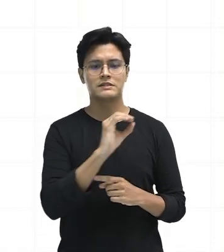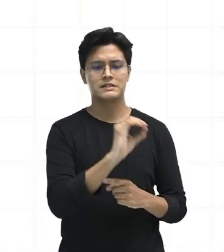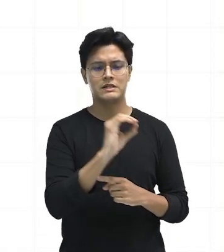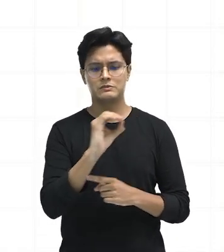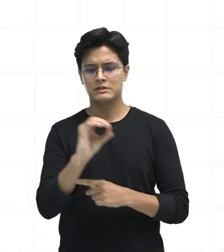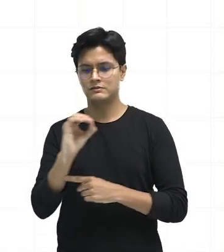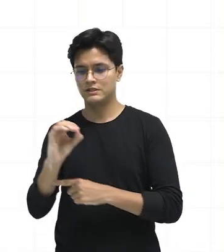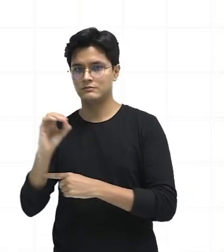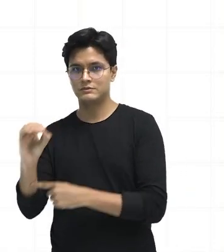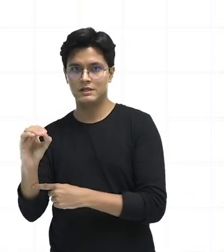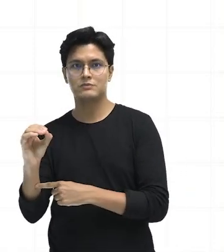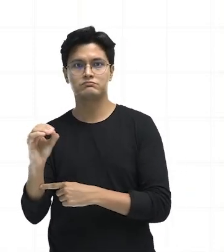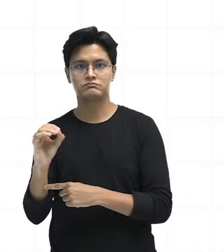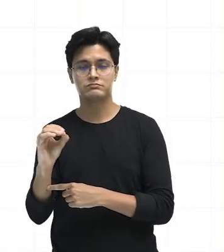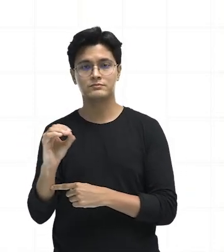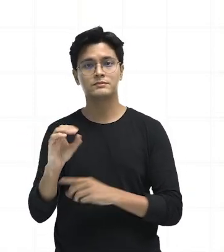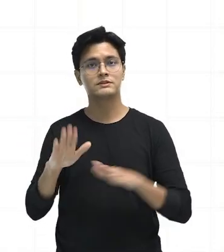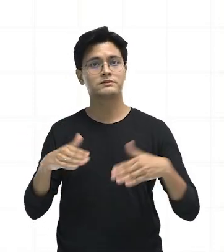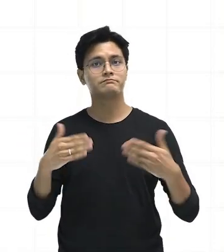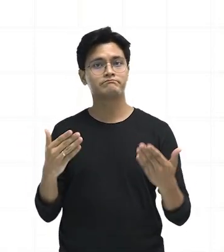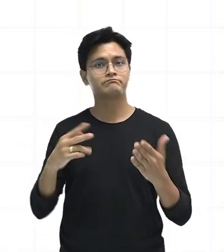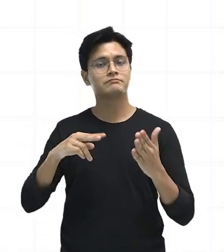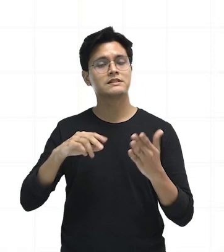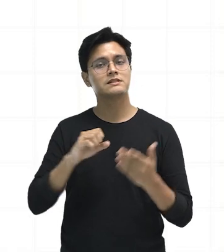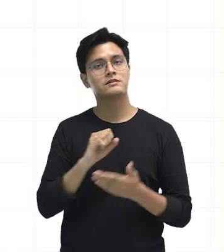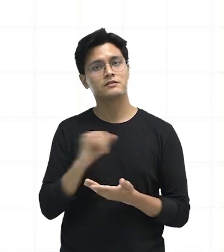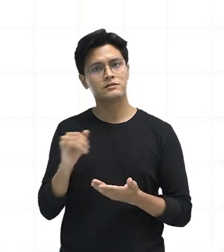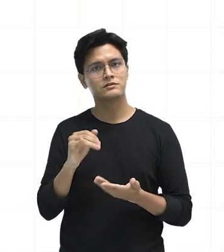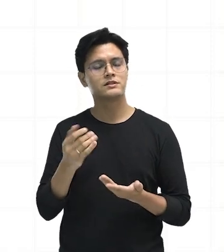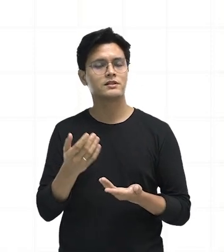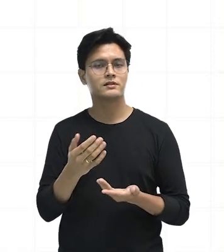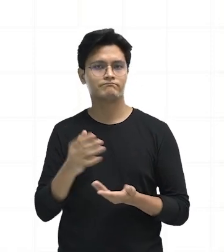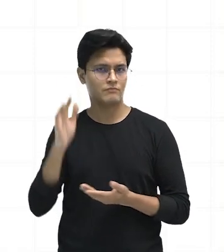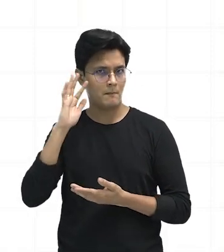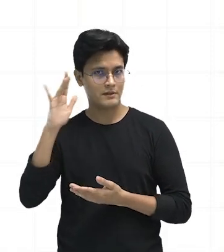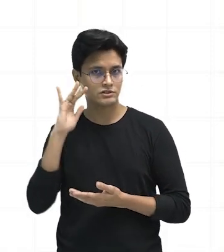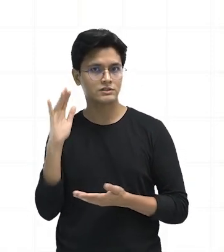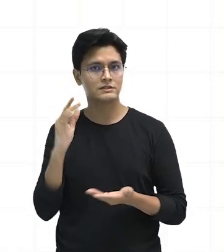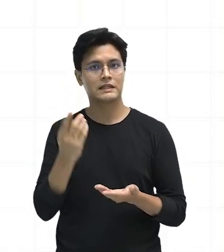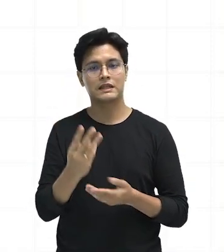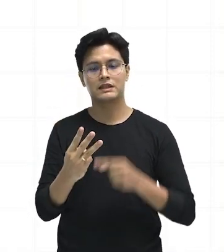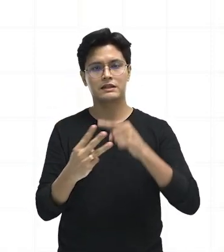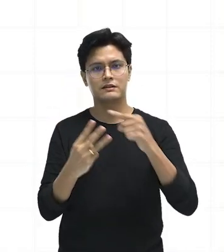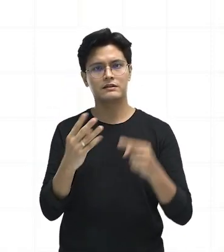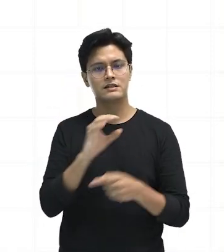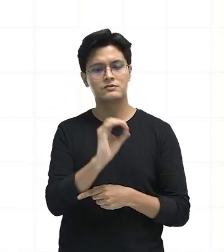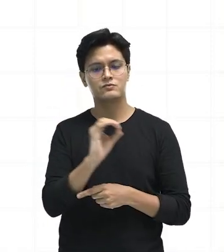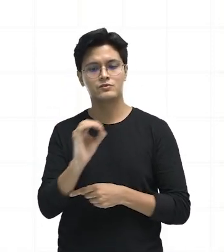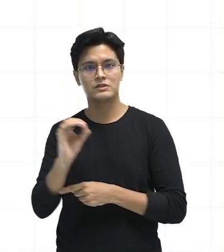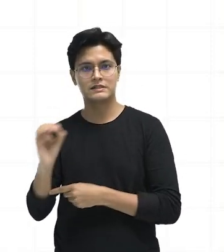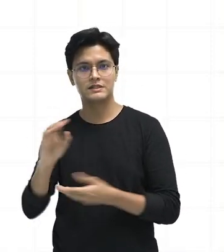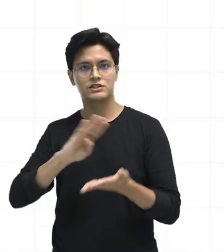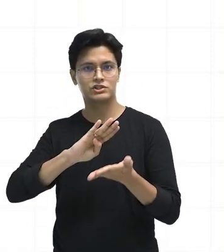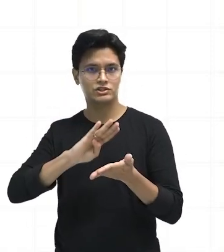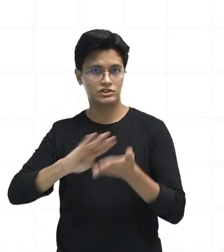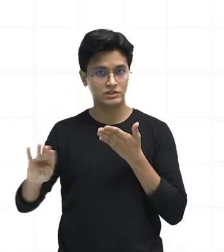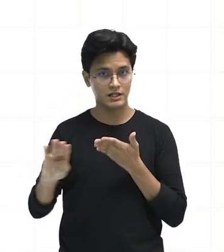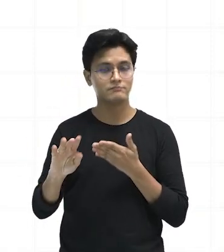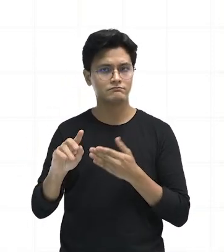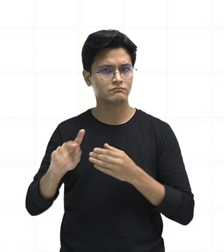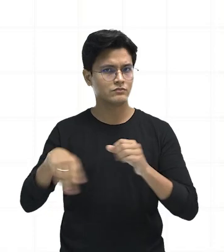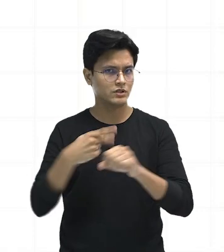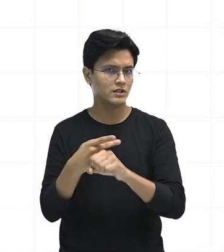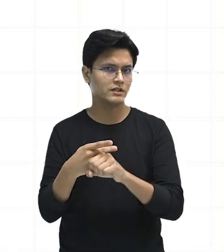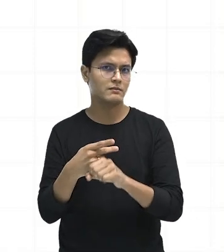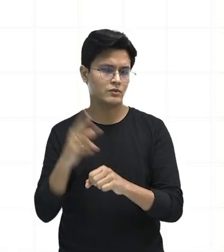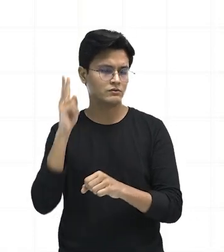tá bom? Eu vou esquecer 3 zeros. Eu vou esquecer, mas eu vou lembrar depois, tá bom? A gente só vai